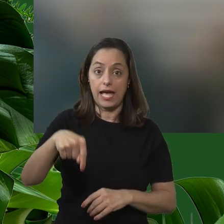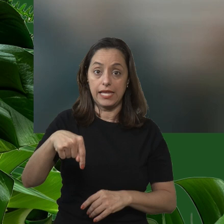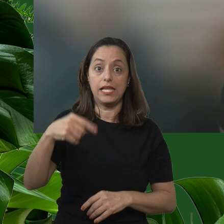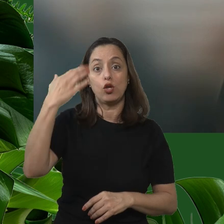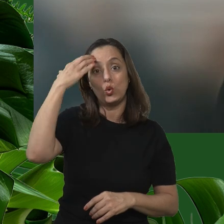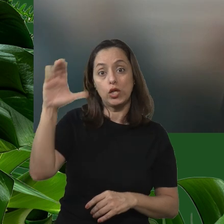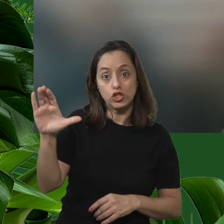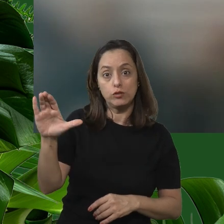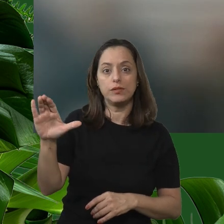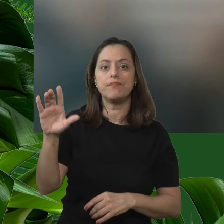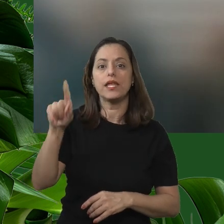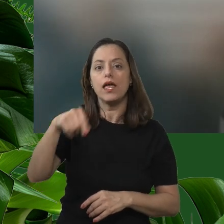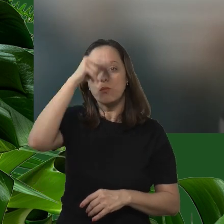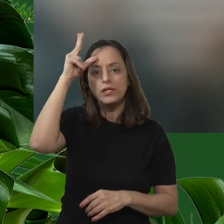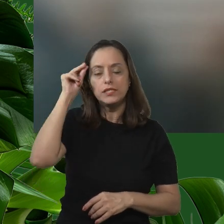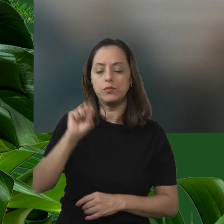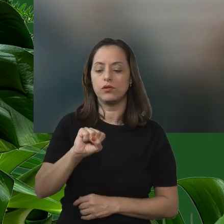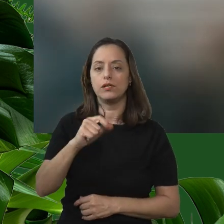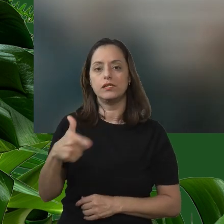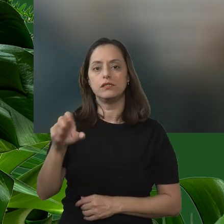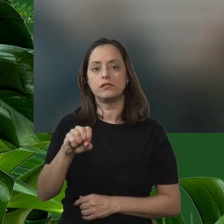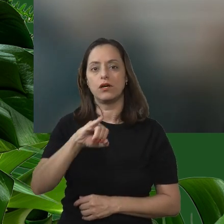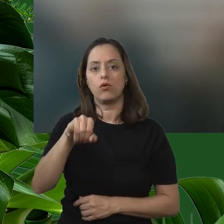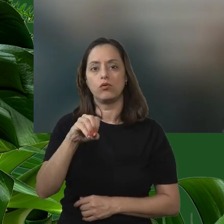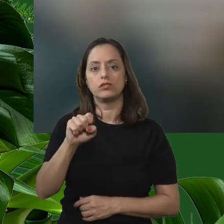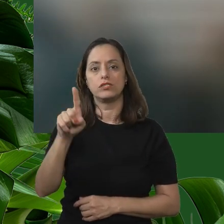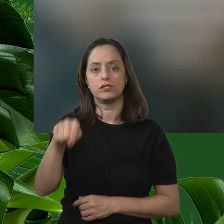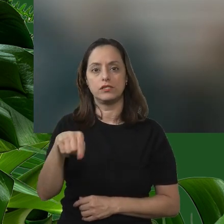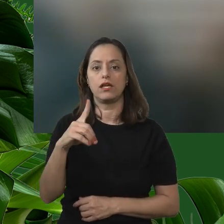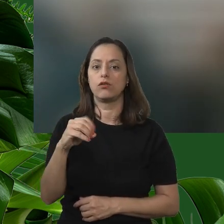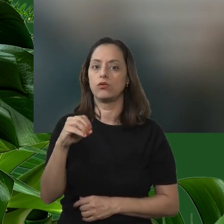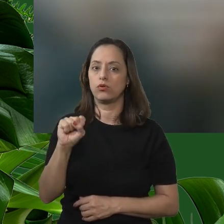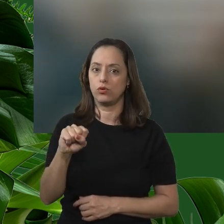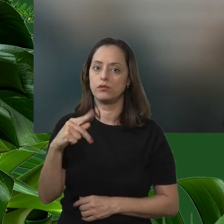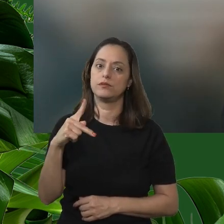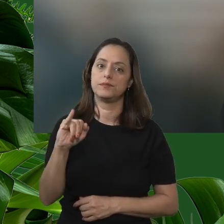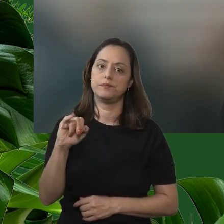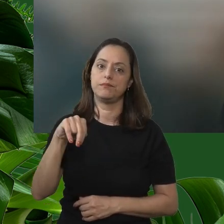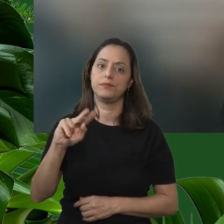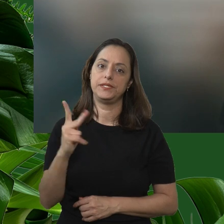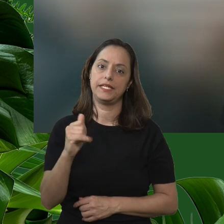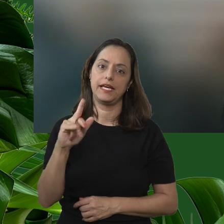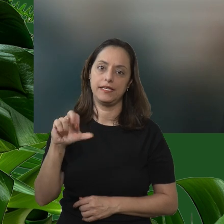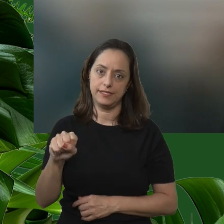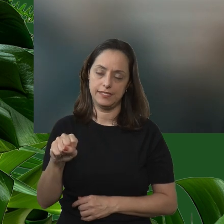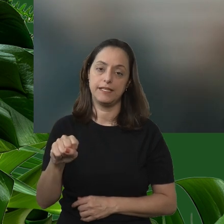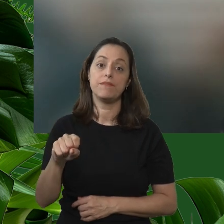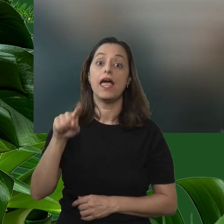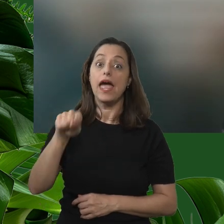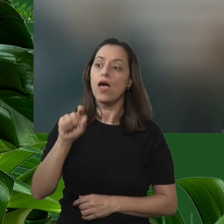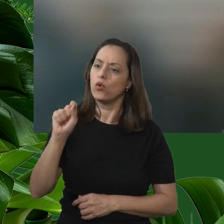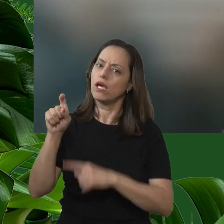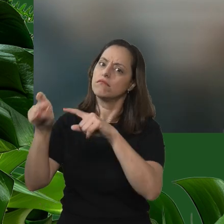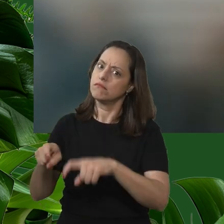Curitiba, no município de São José dos Pinhais, que é um município que tem um potencial agrícola muito grande, muito interessante aqui para toda a região